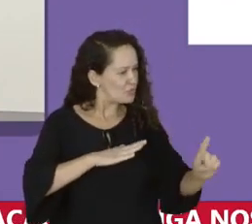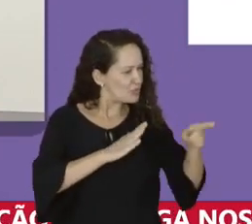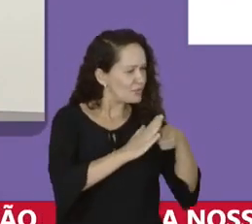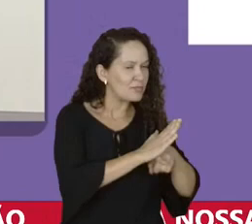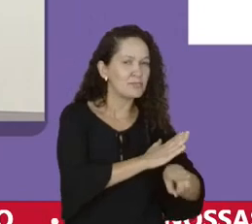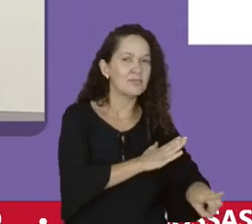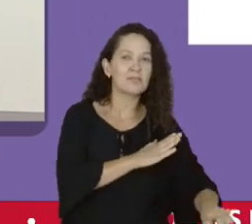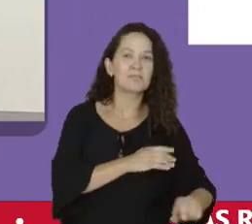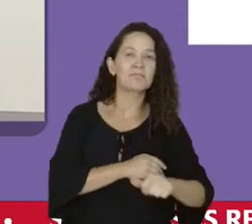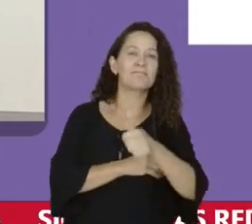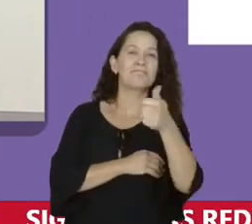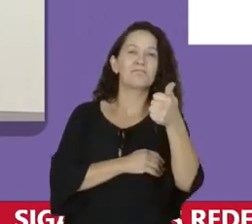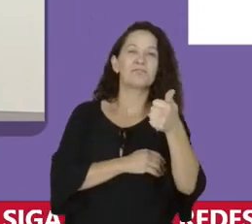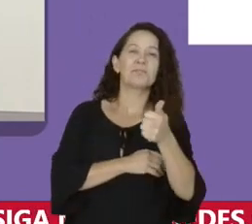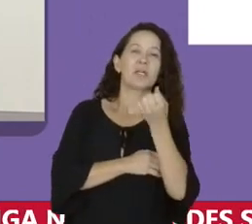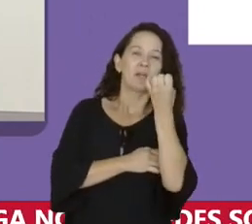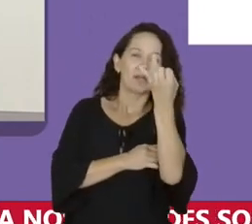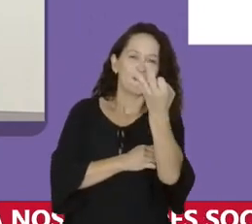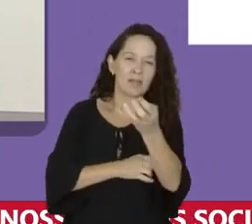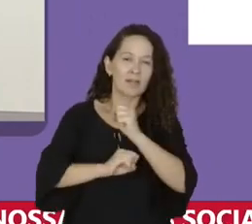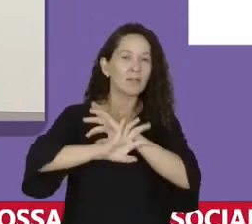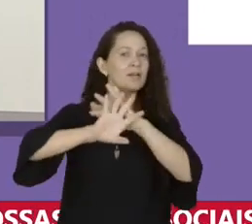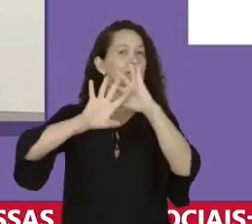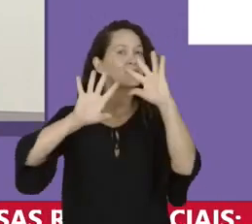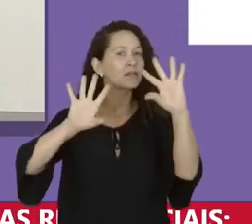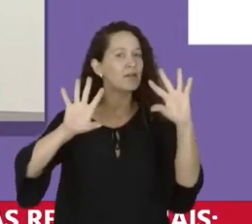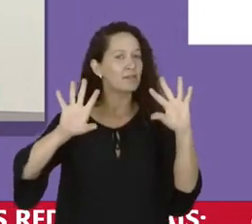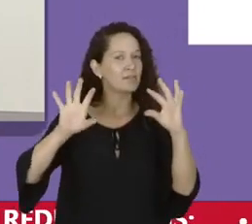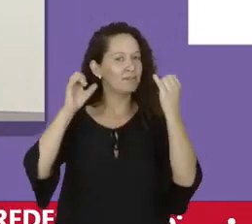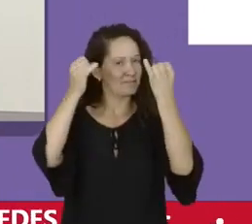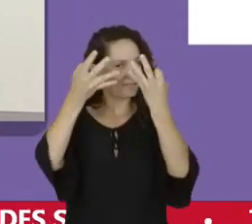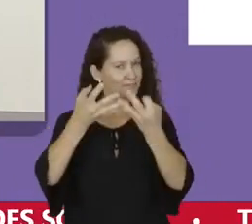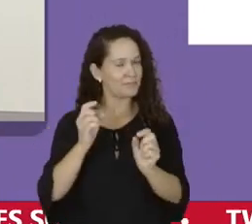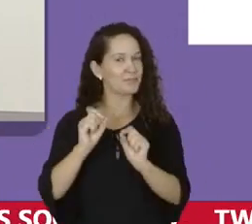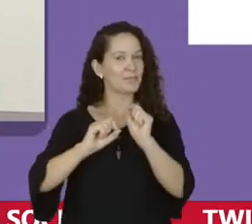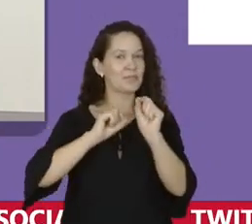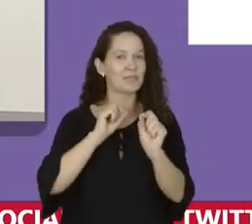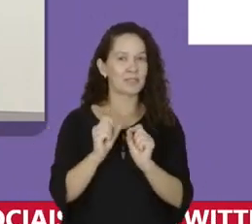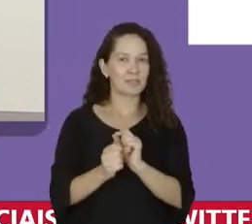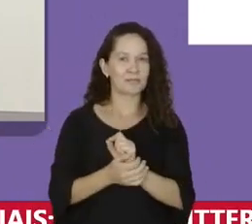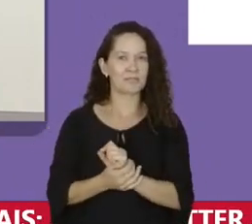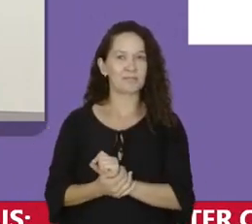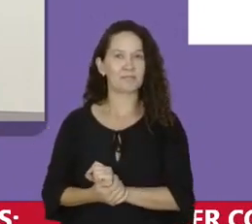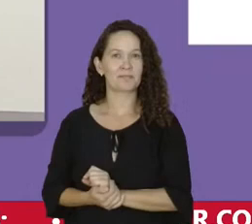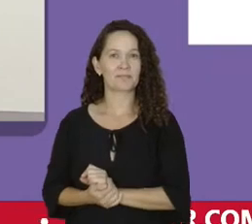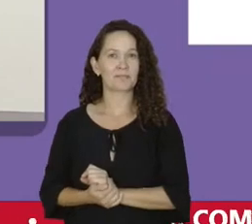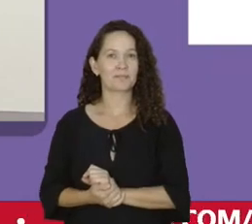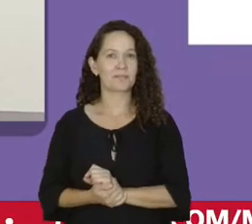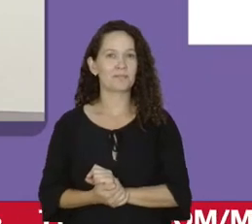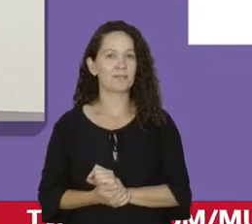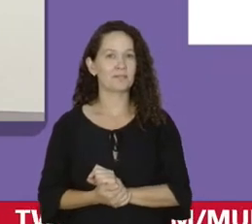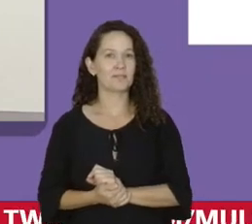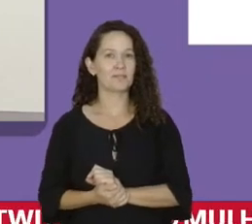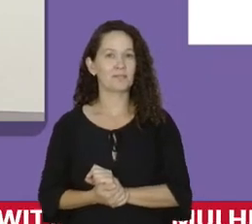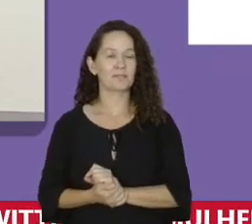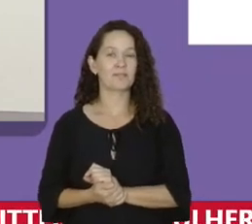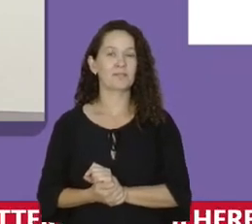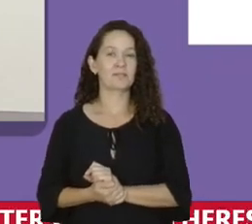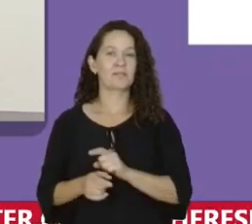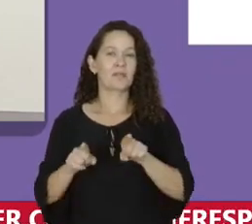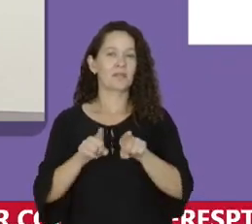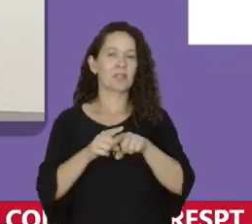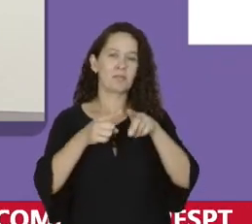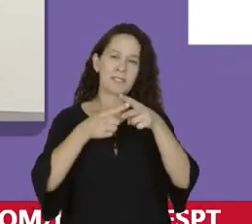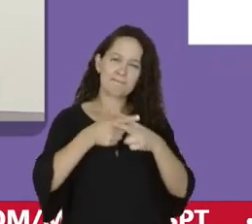isso parece ser uma das maiores justificativas para um dos maiores mecanismos